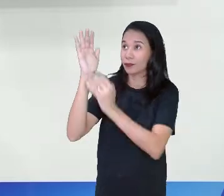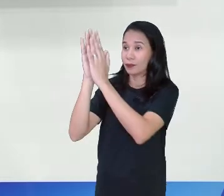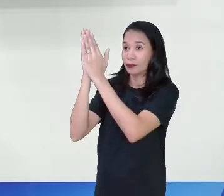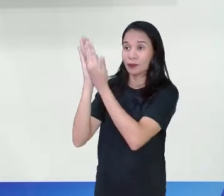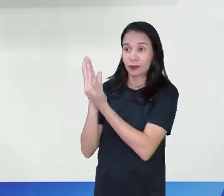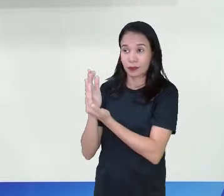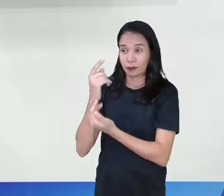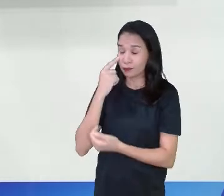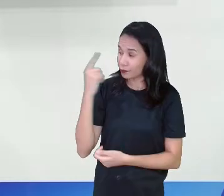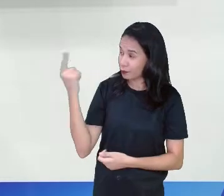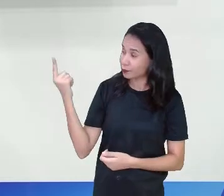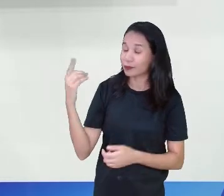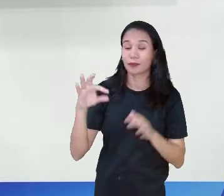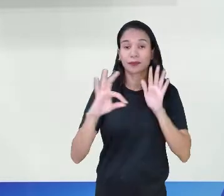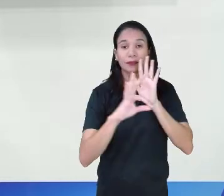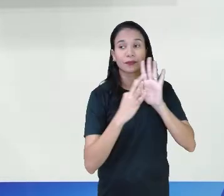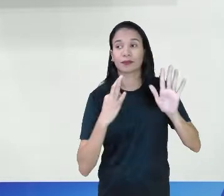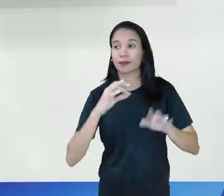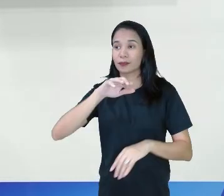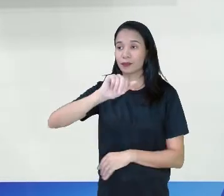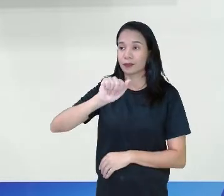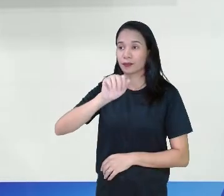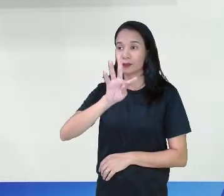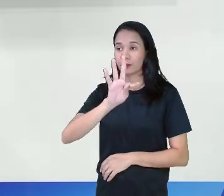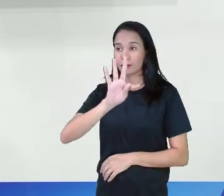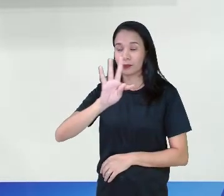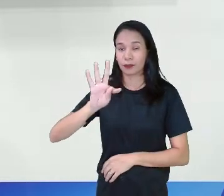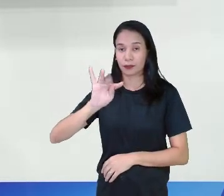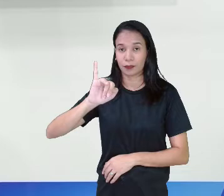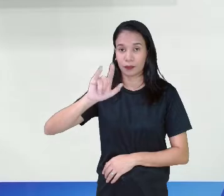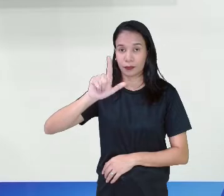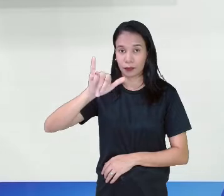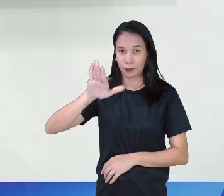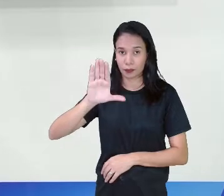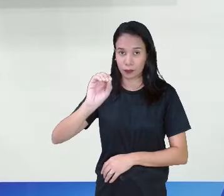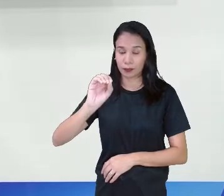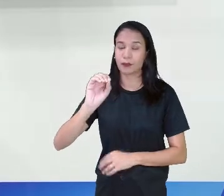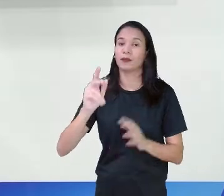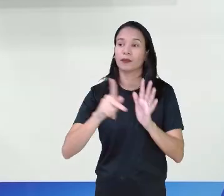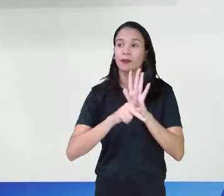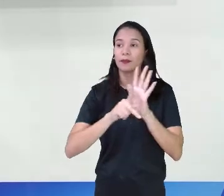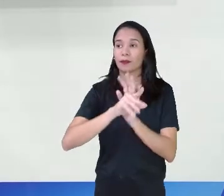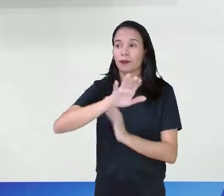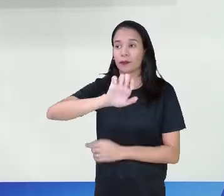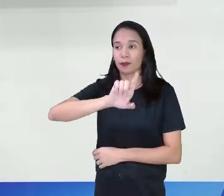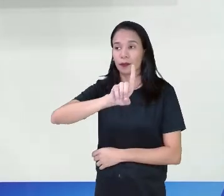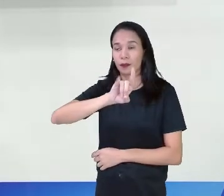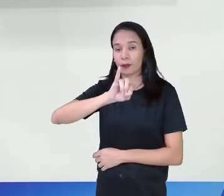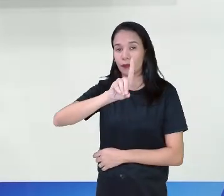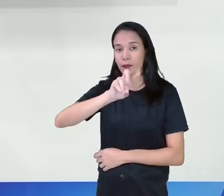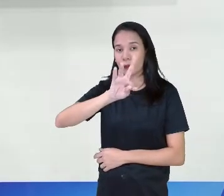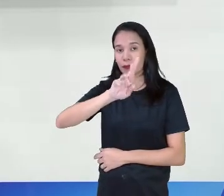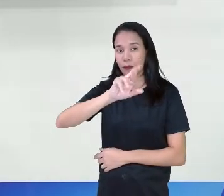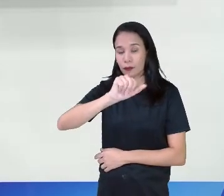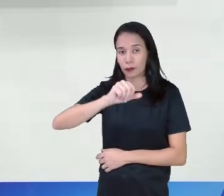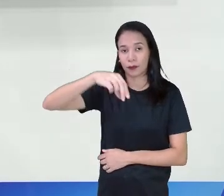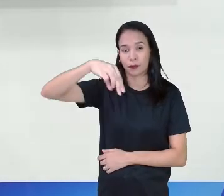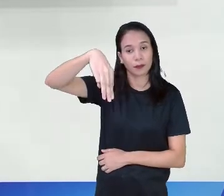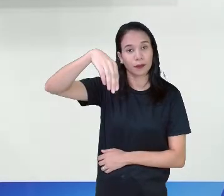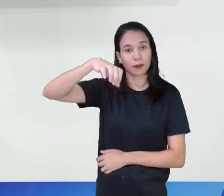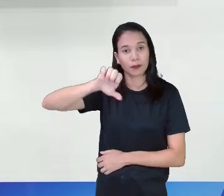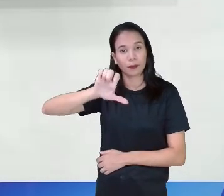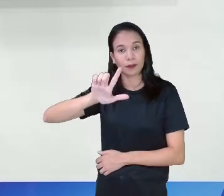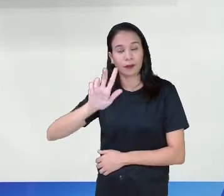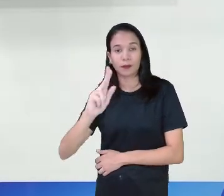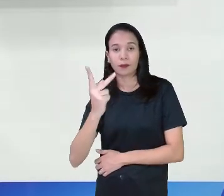um Conto, o autor é Atílio, da editora Melhoramentos, tá certo? Então, acessem o livro, acessem a